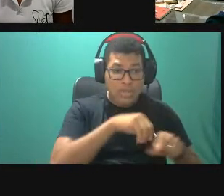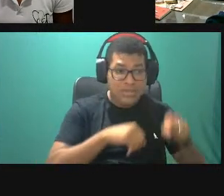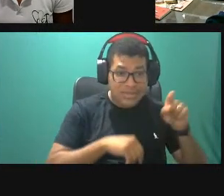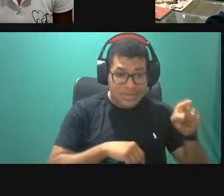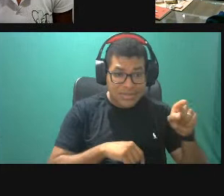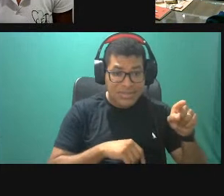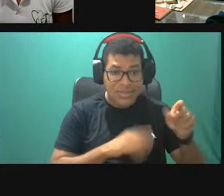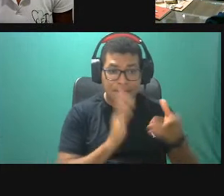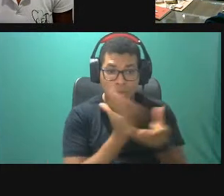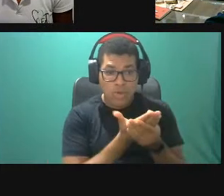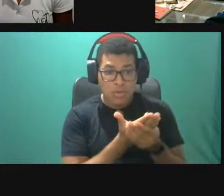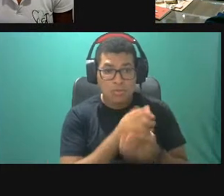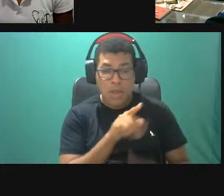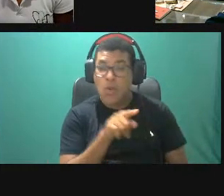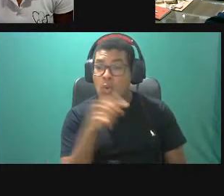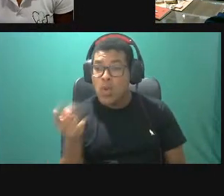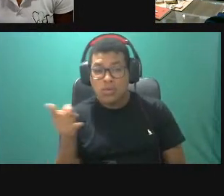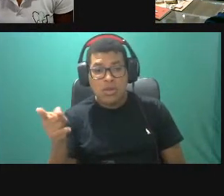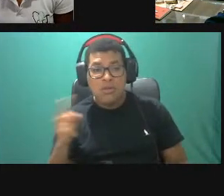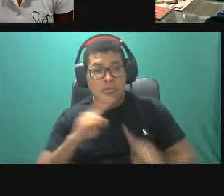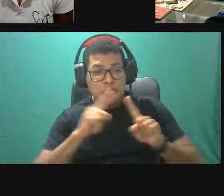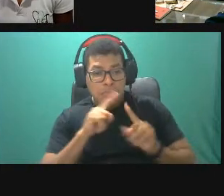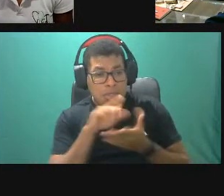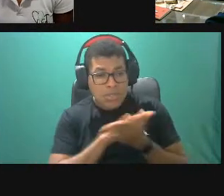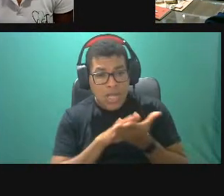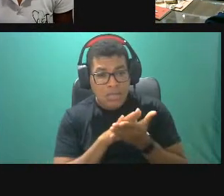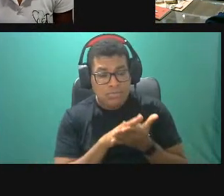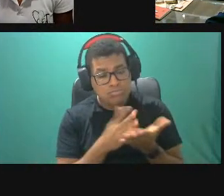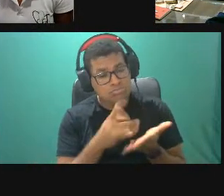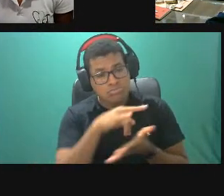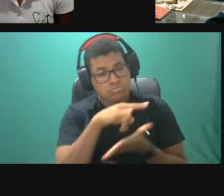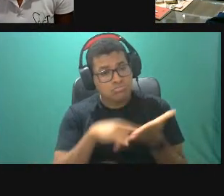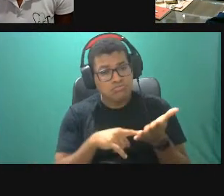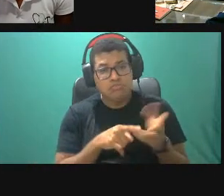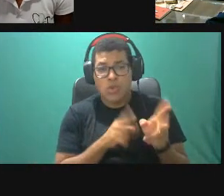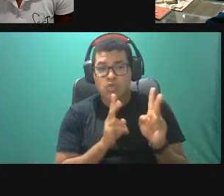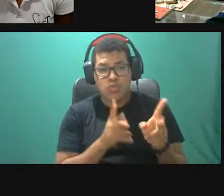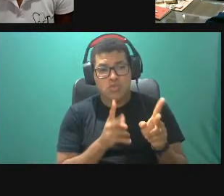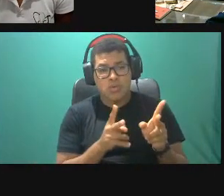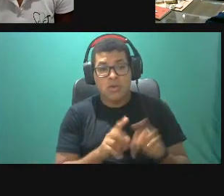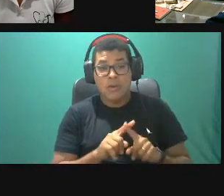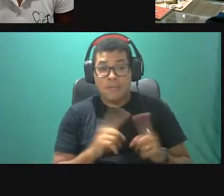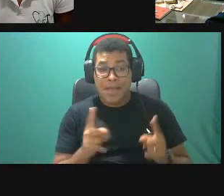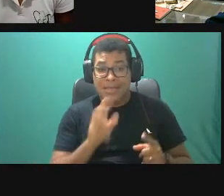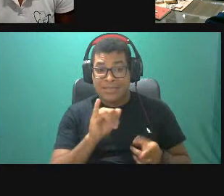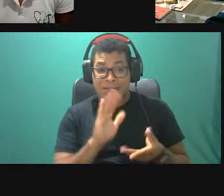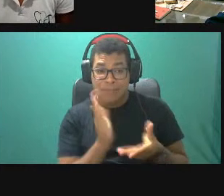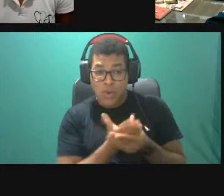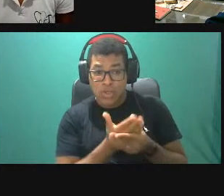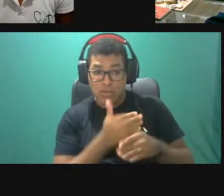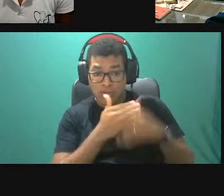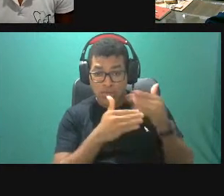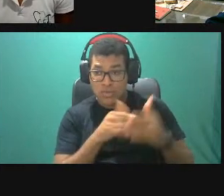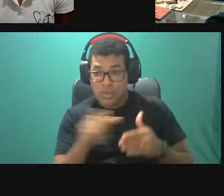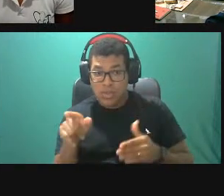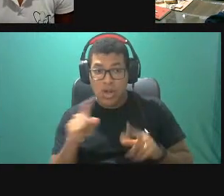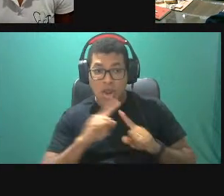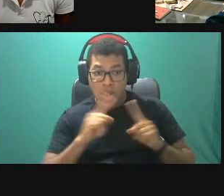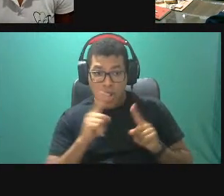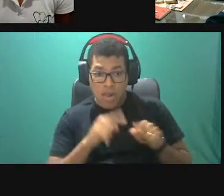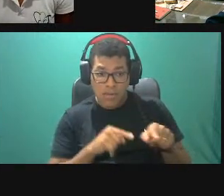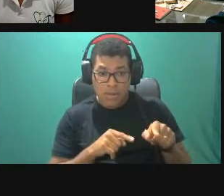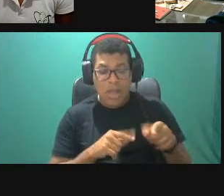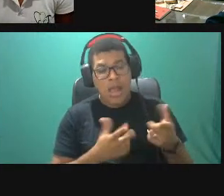outra parte, ele é um documento válido. Agora, se ele for questionado no processo, aí provavelmente ele nem virá para as